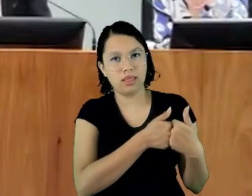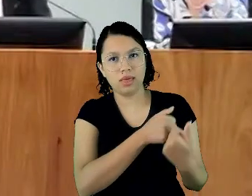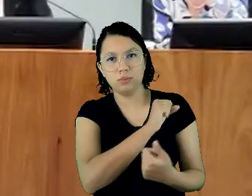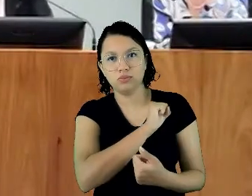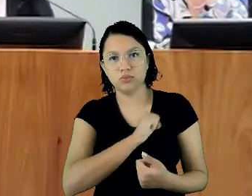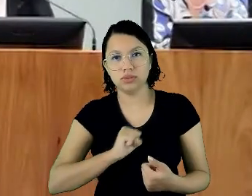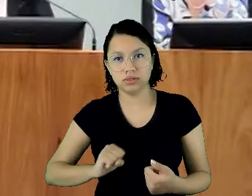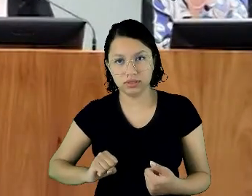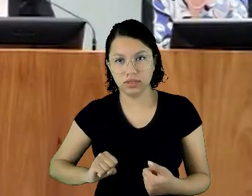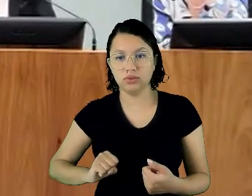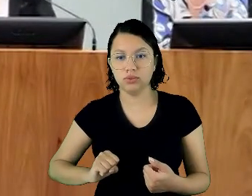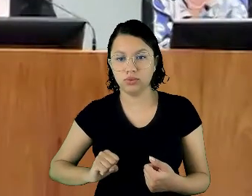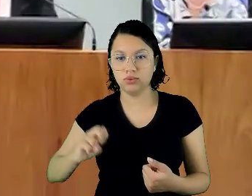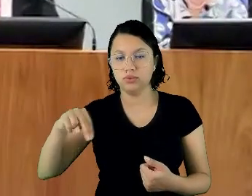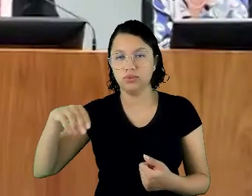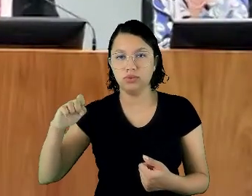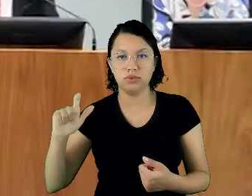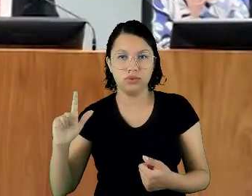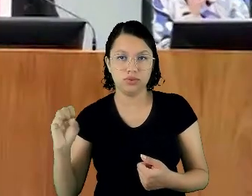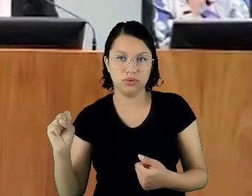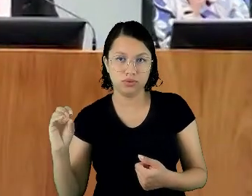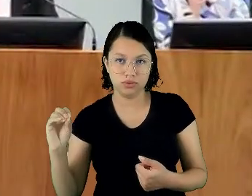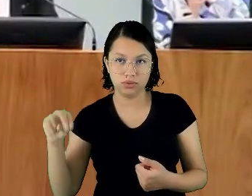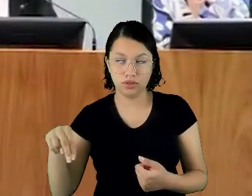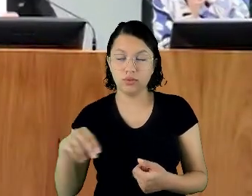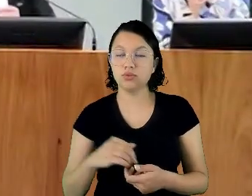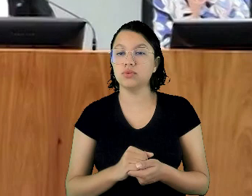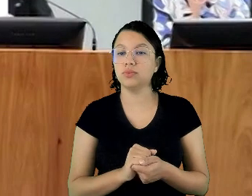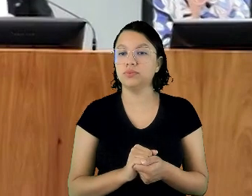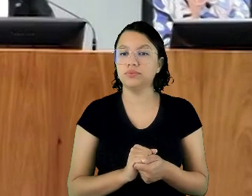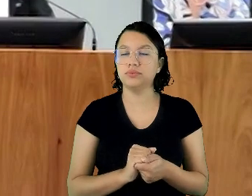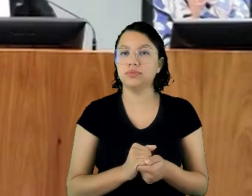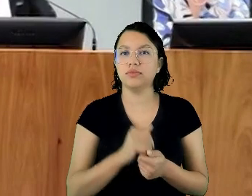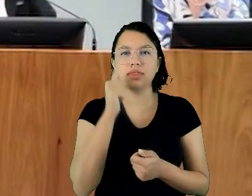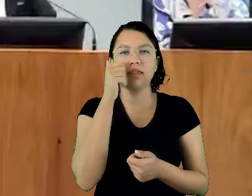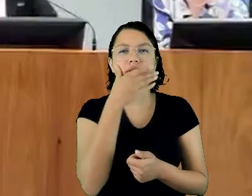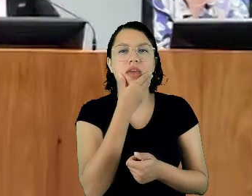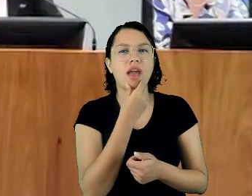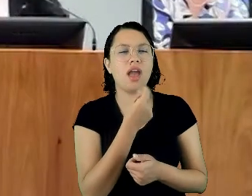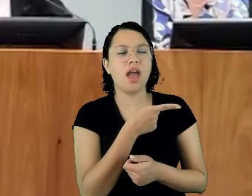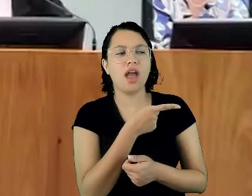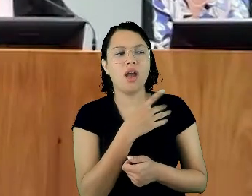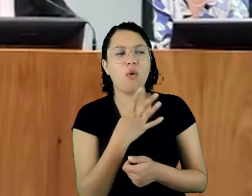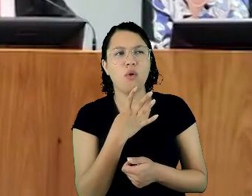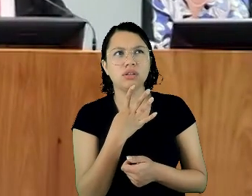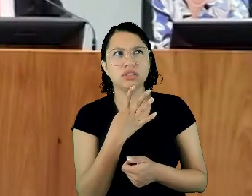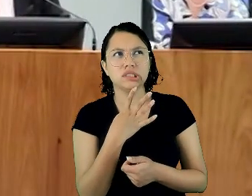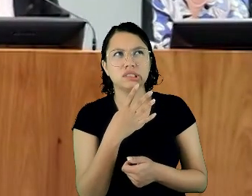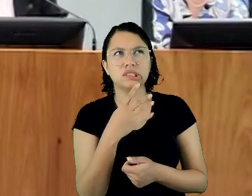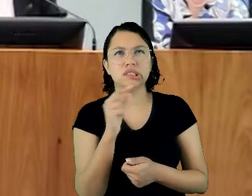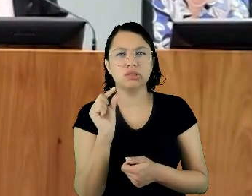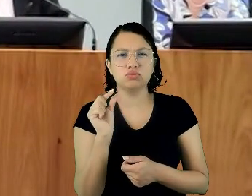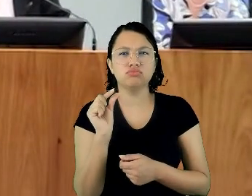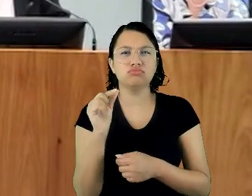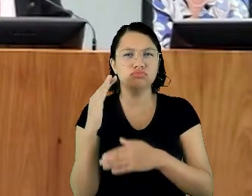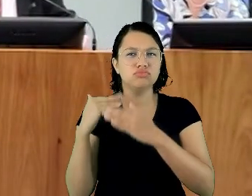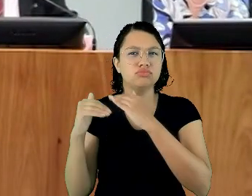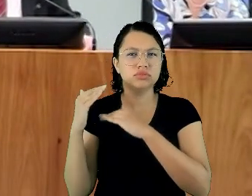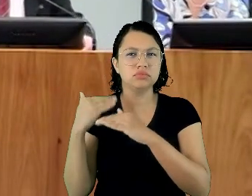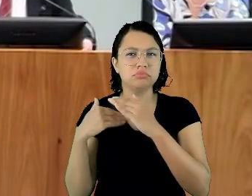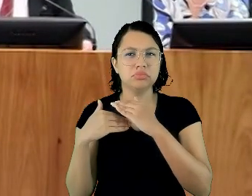Trade. Nelson Trade eu conheci já faz algum tempinho, nem estava ainda na